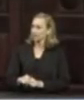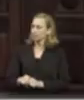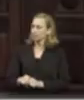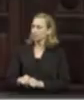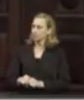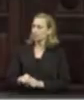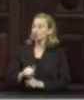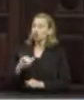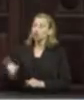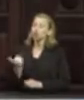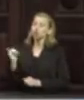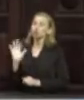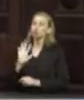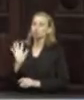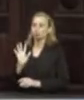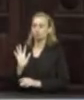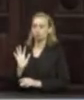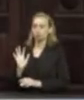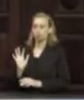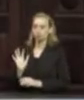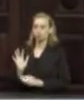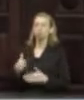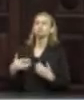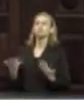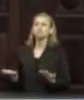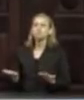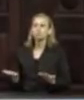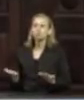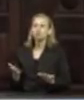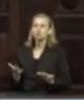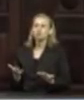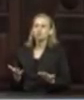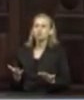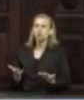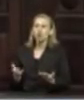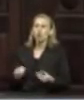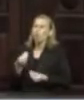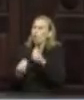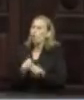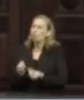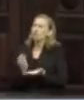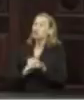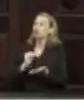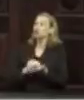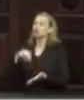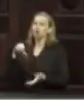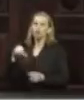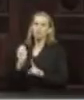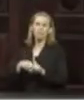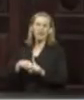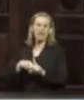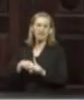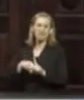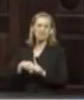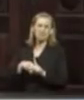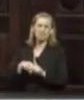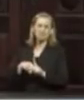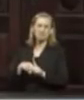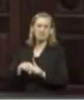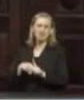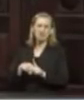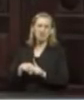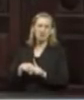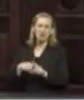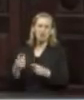juros. Qual foi o resultado? Isso faliu o Estado. Como que faltando 9 meses, esse governo manda para cá a mesma coisa, Leomar?